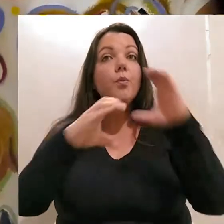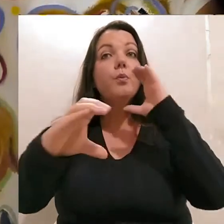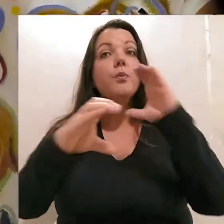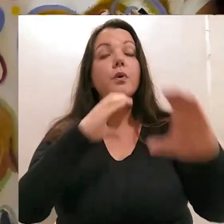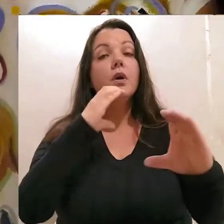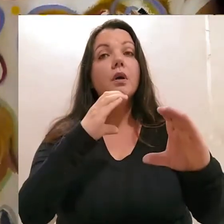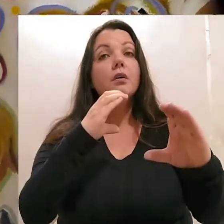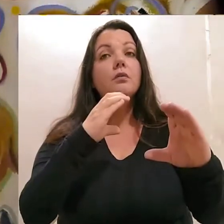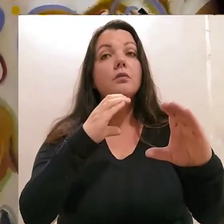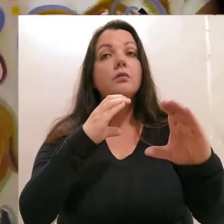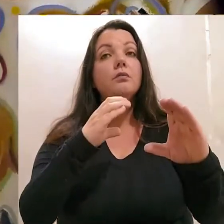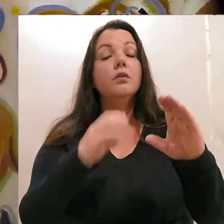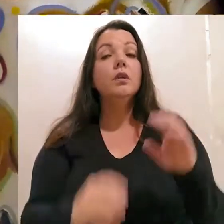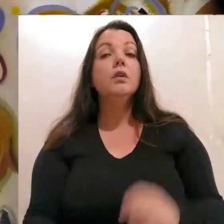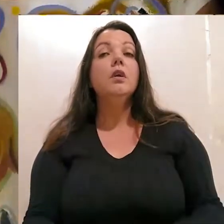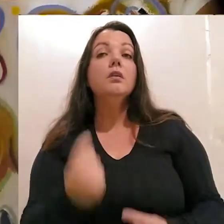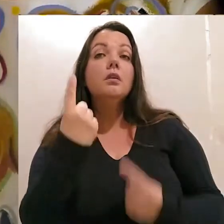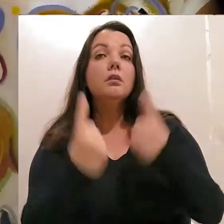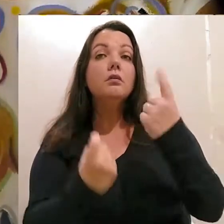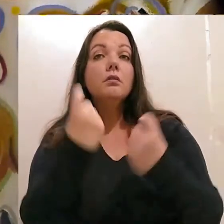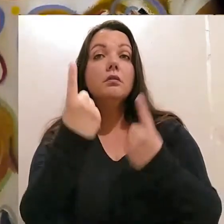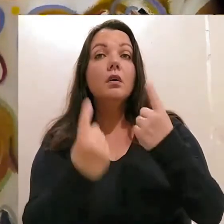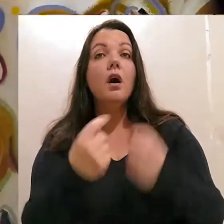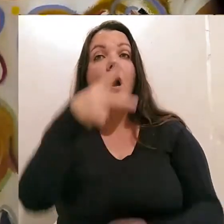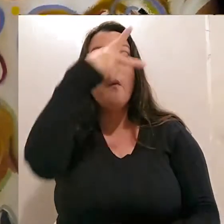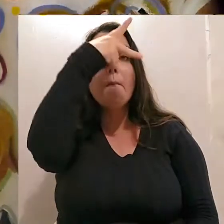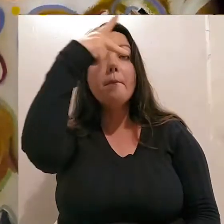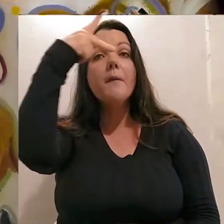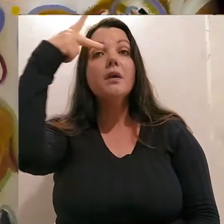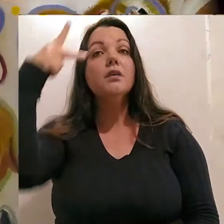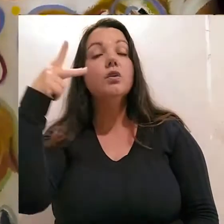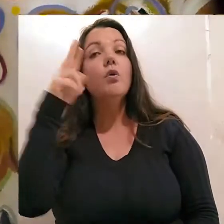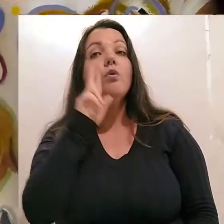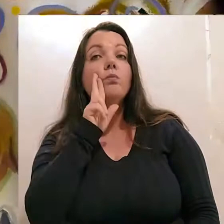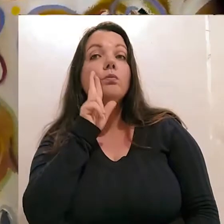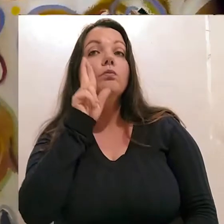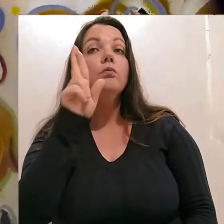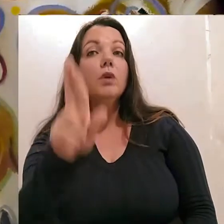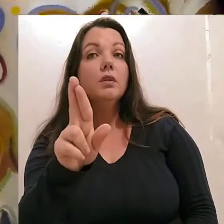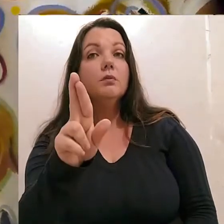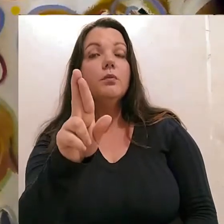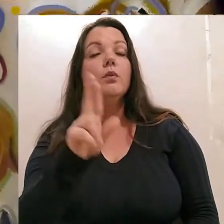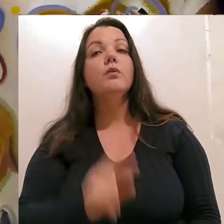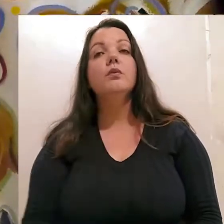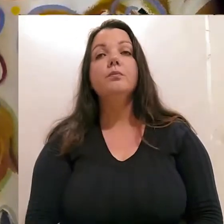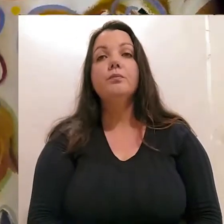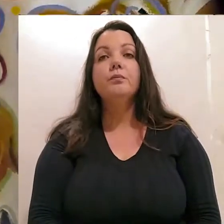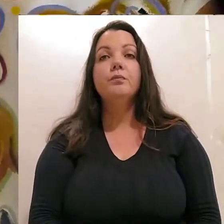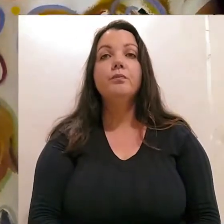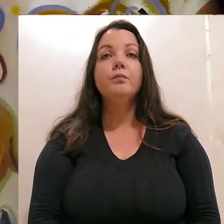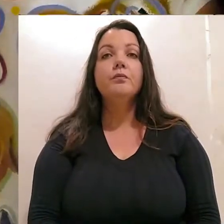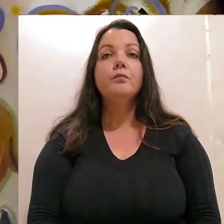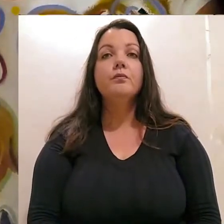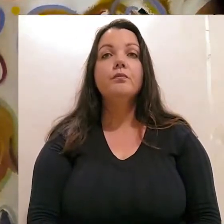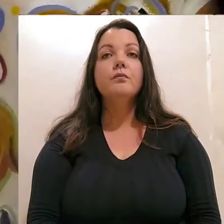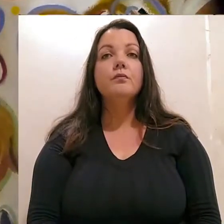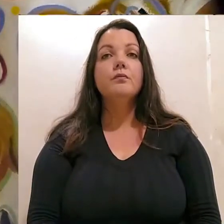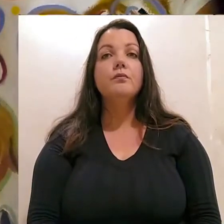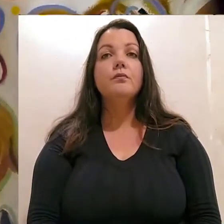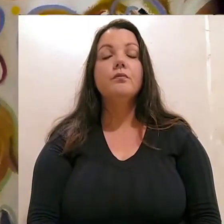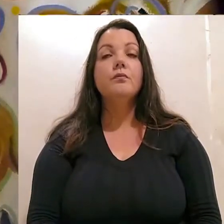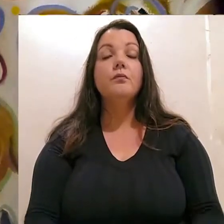canto e a fúria vendem repetindo né Tem como resposta ali e